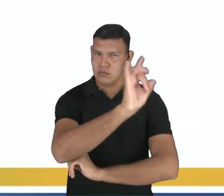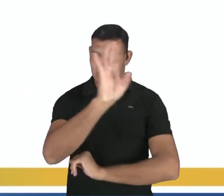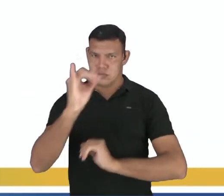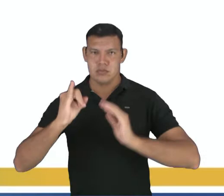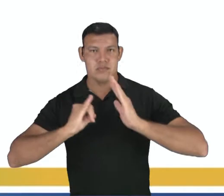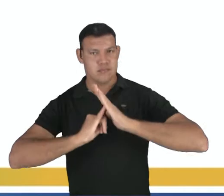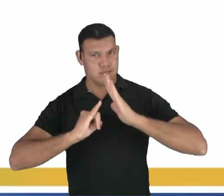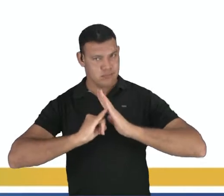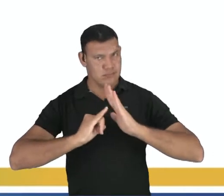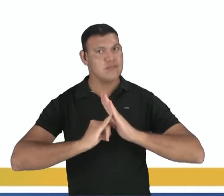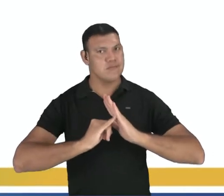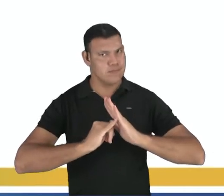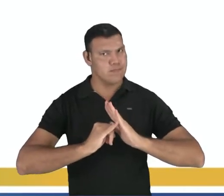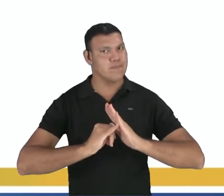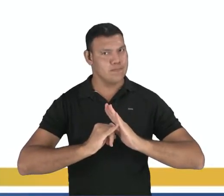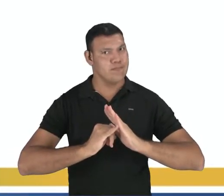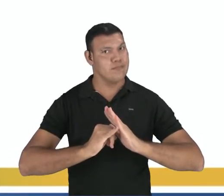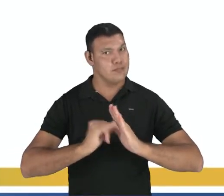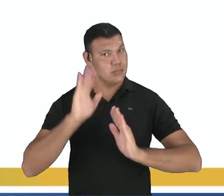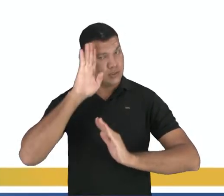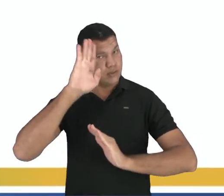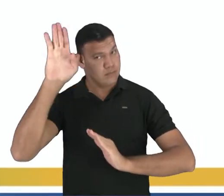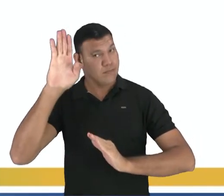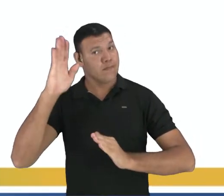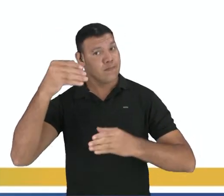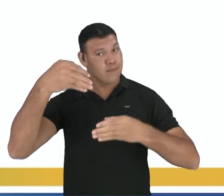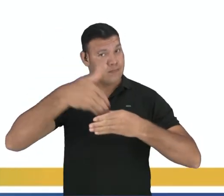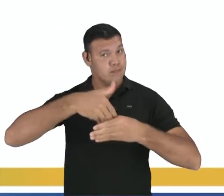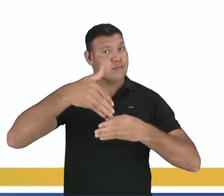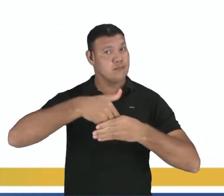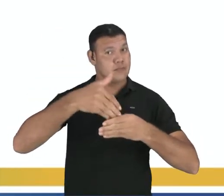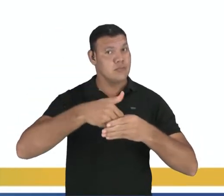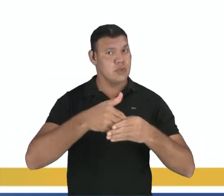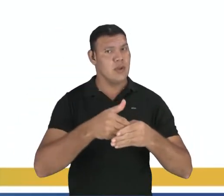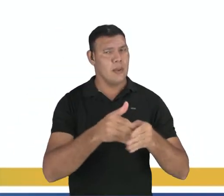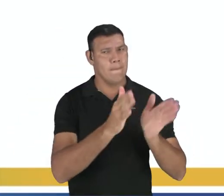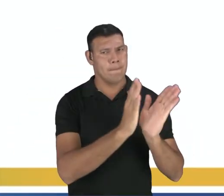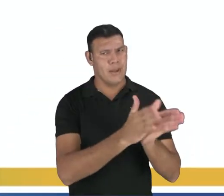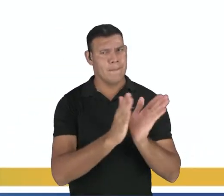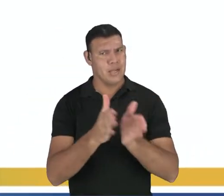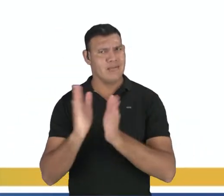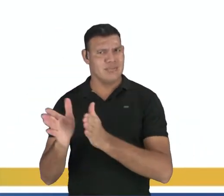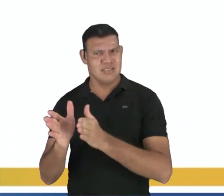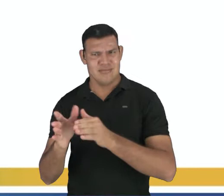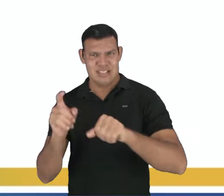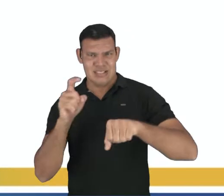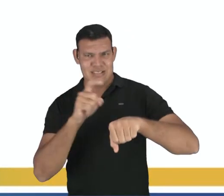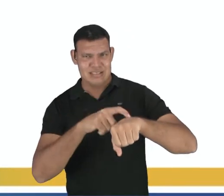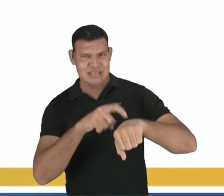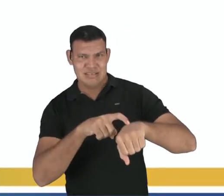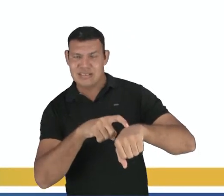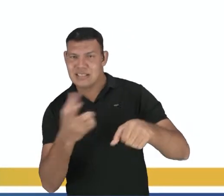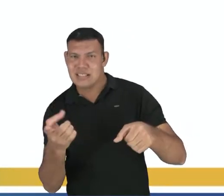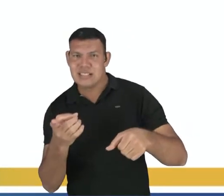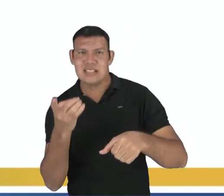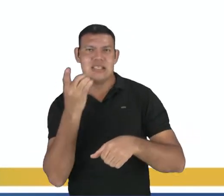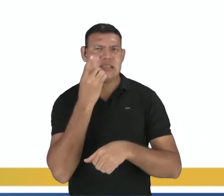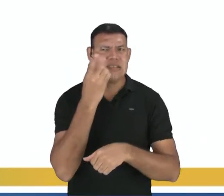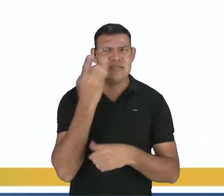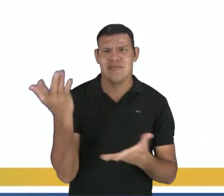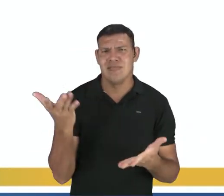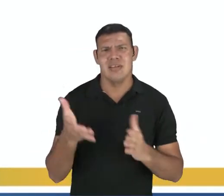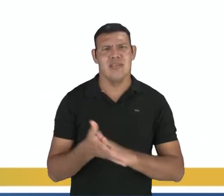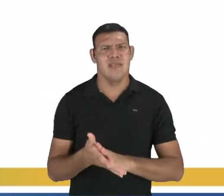né? Principalmente aí com essas eleições periódicas, né? Porque se as eleições elas não tivessem um prazo, né? Nós